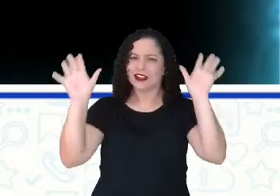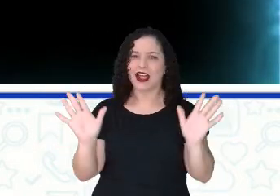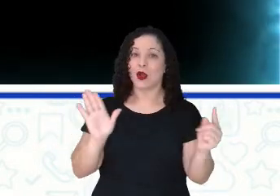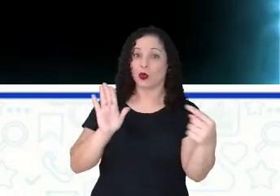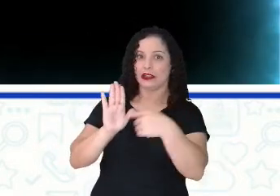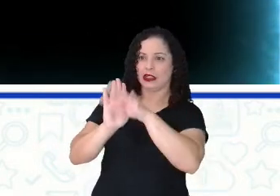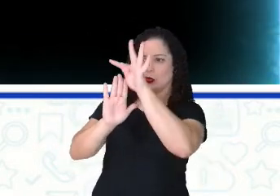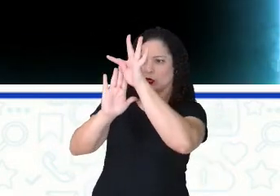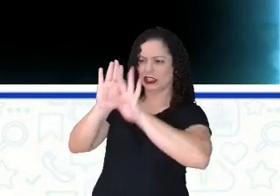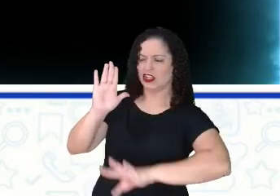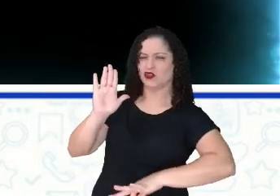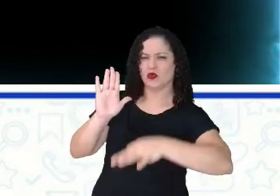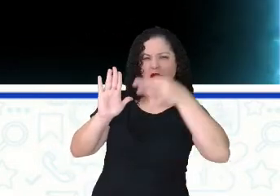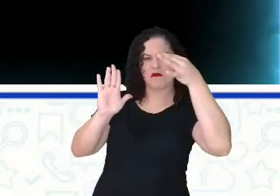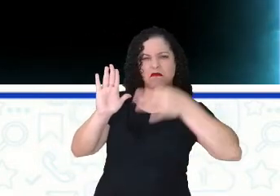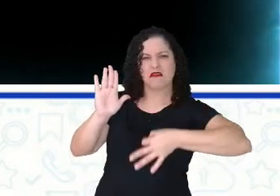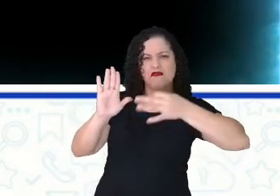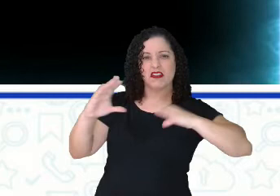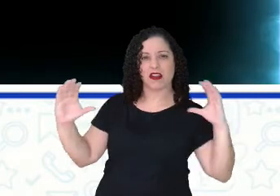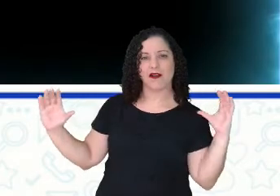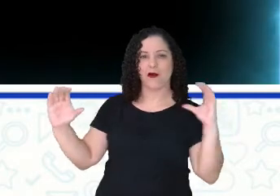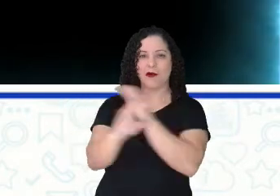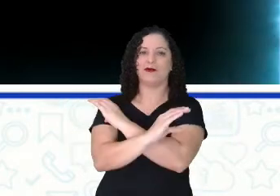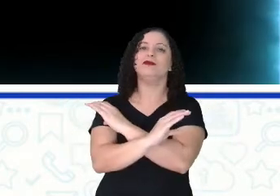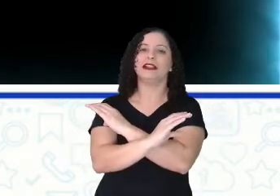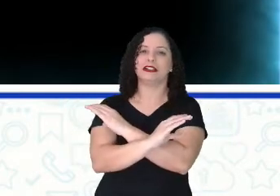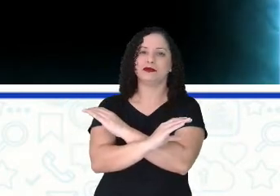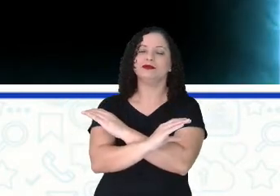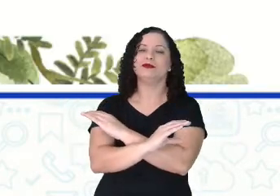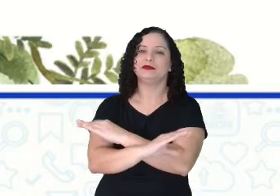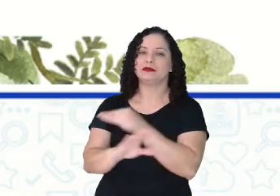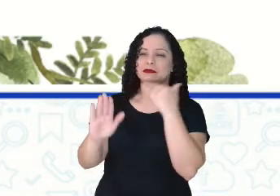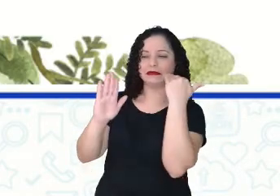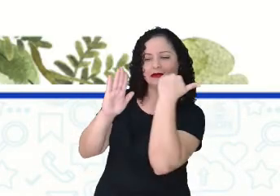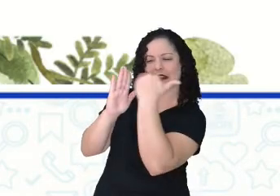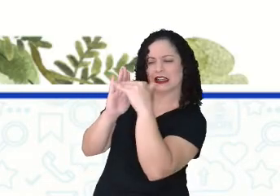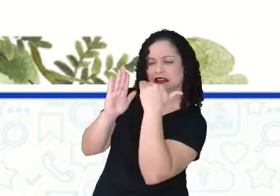se complementa de maneira harmoniosa.